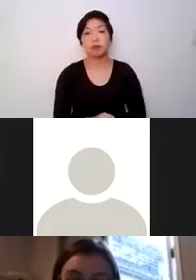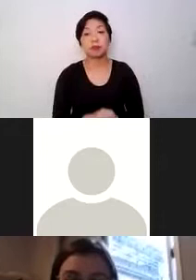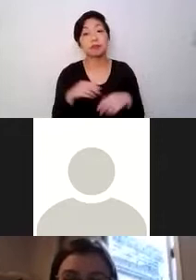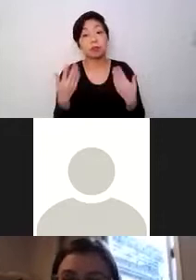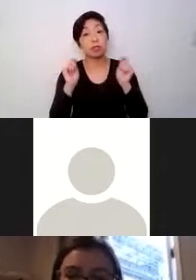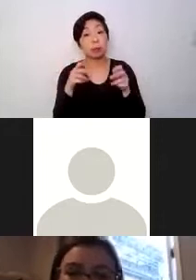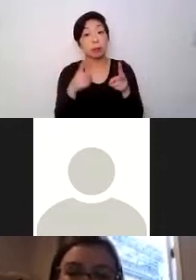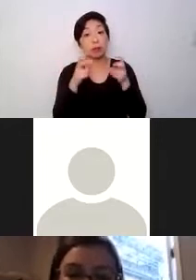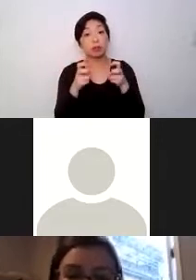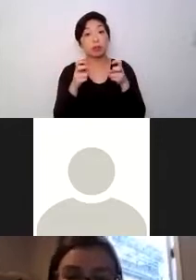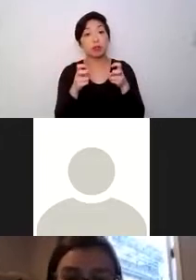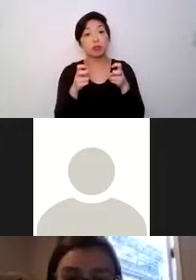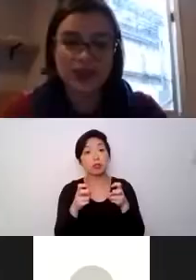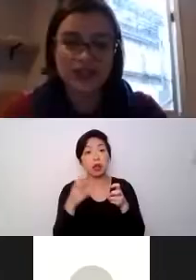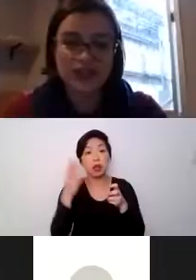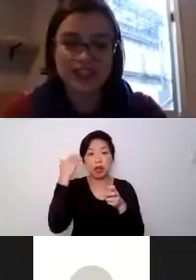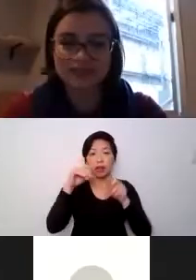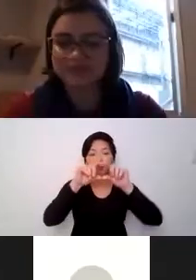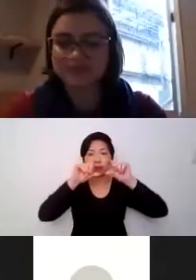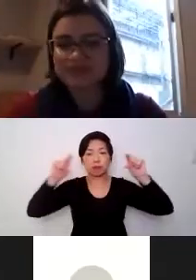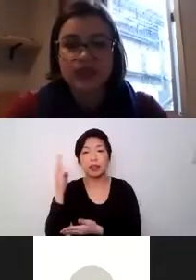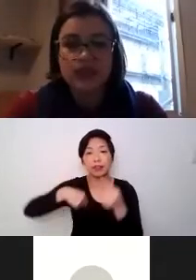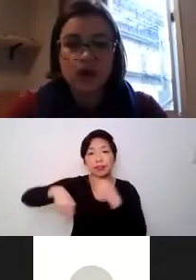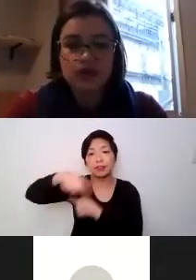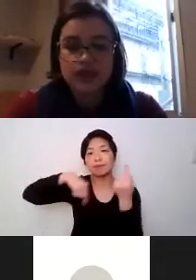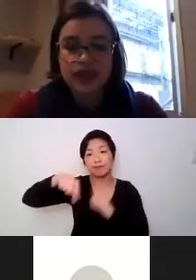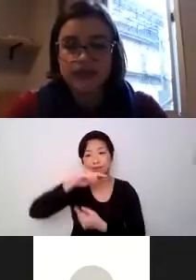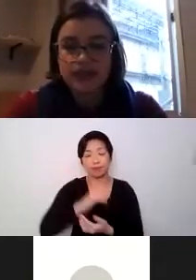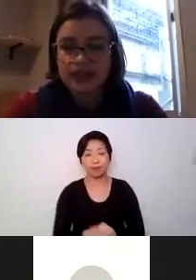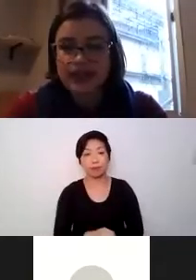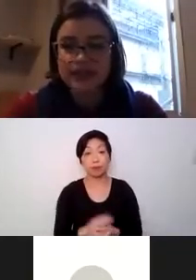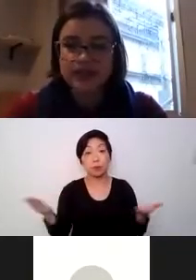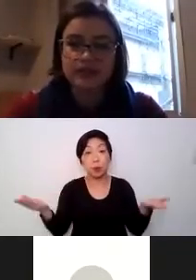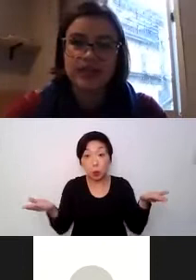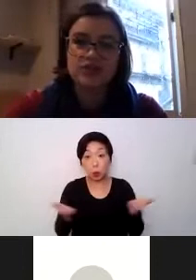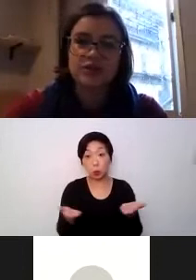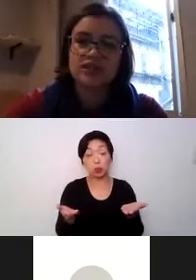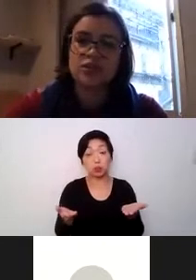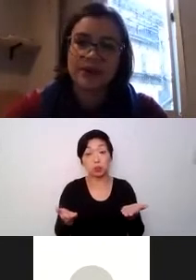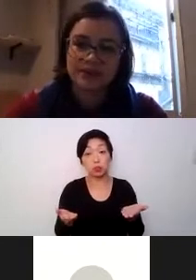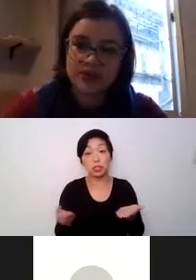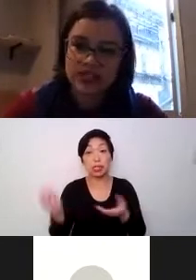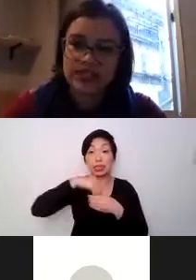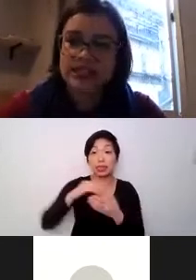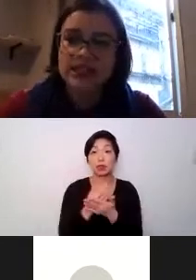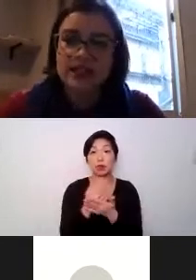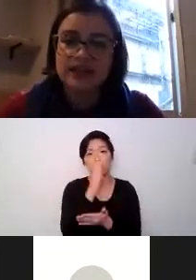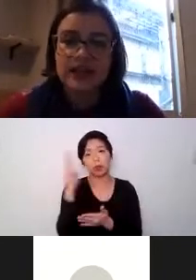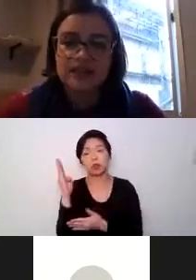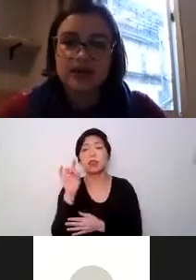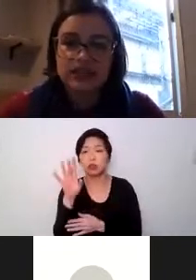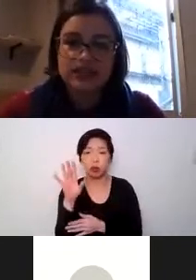letreiro em cima, né, da biblioteca circulante aqui. Hoje, a biblioteca, interiormente, para situar para vocês,